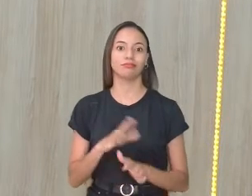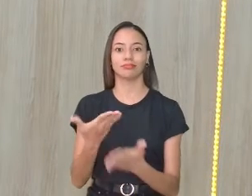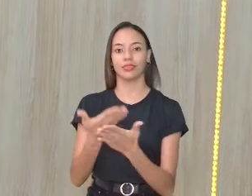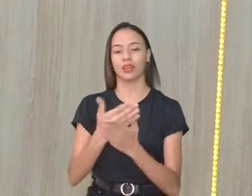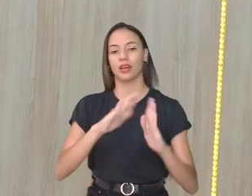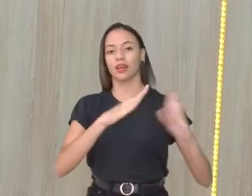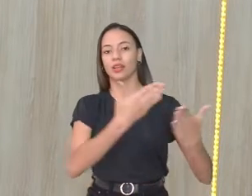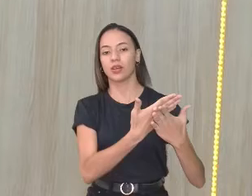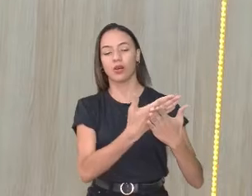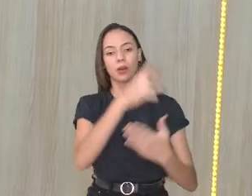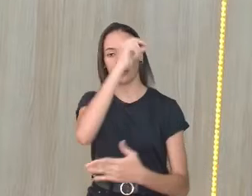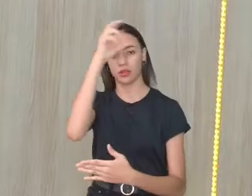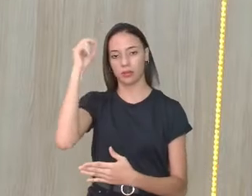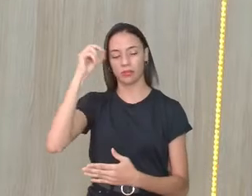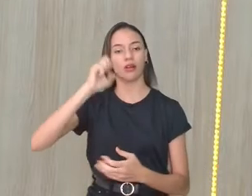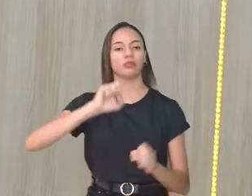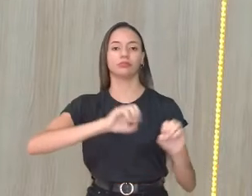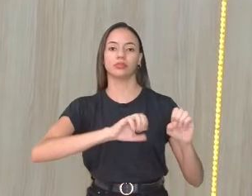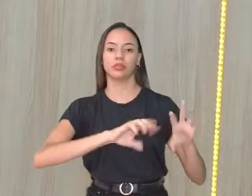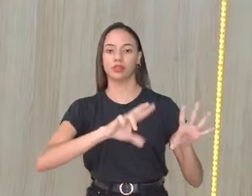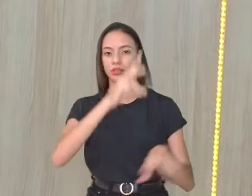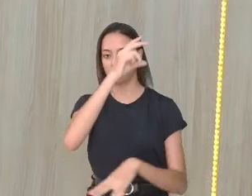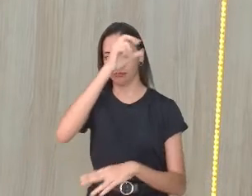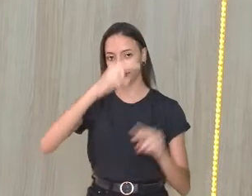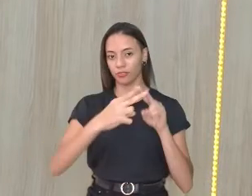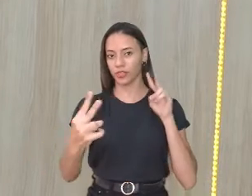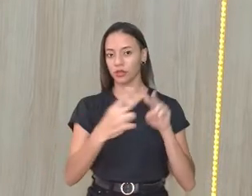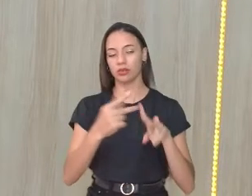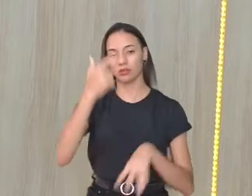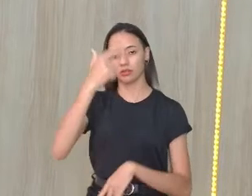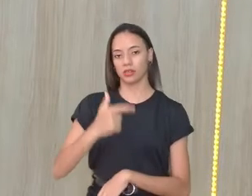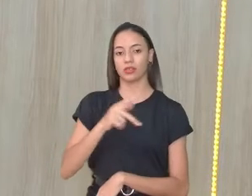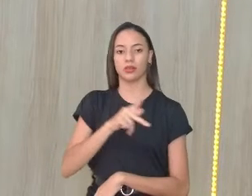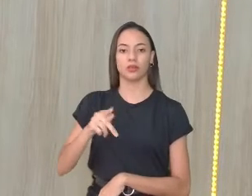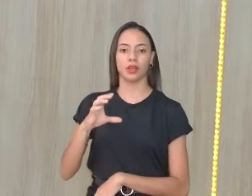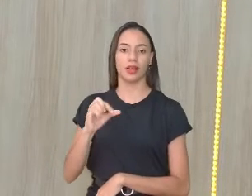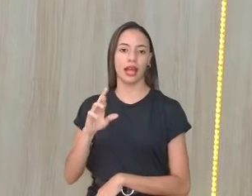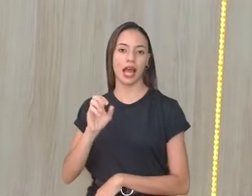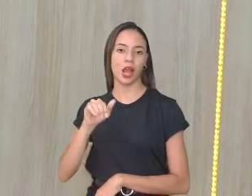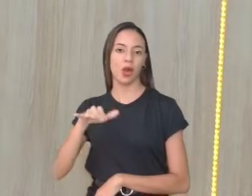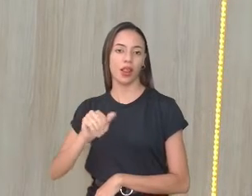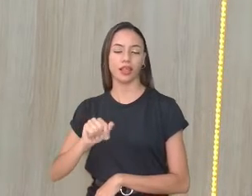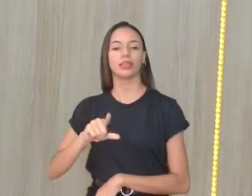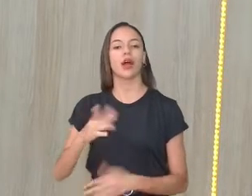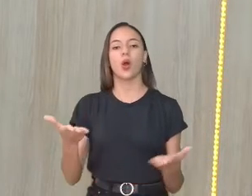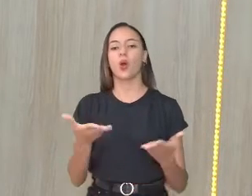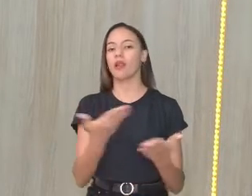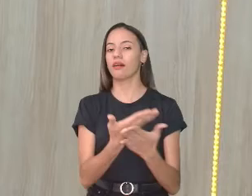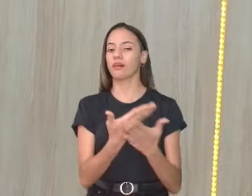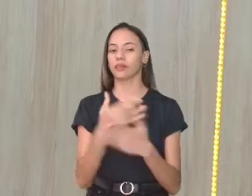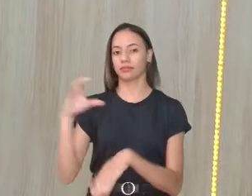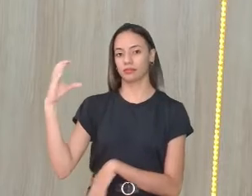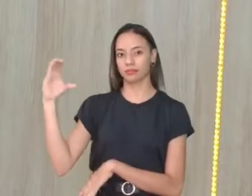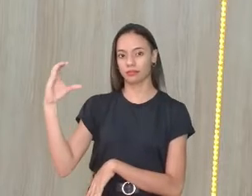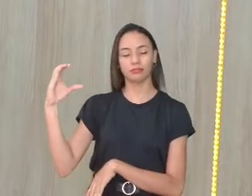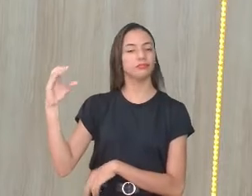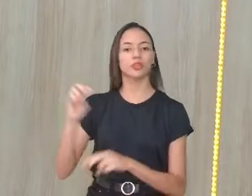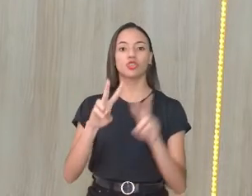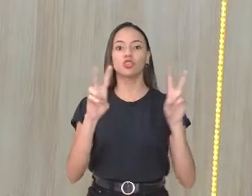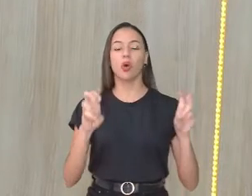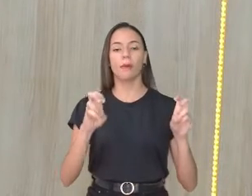Escola Municipal para Aulas Digitais. Eu sou a professora Carolina e essa é a aula de ciências nas leis